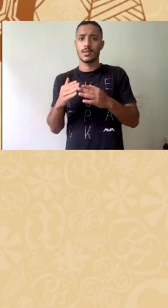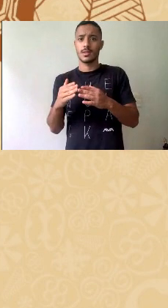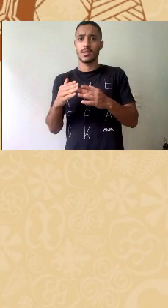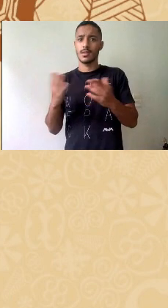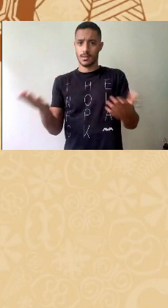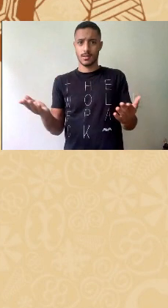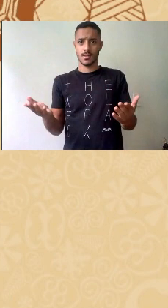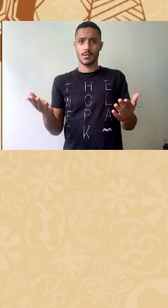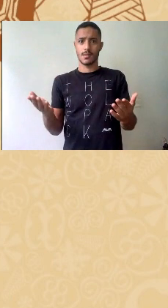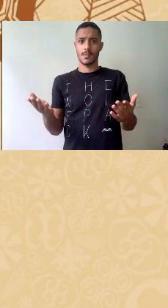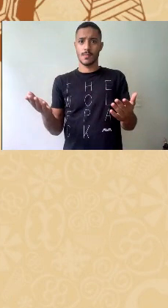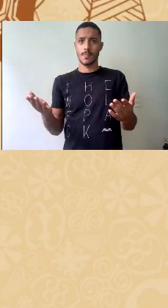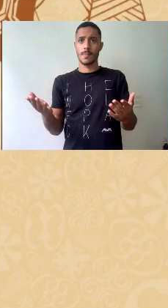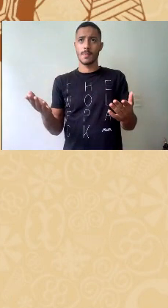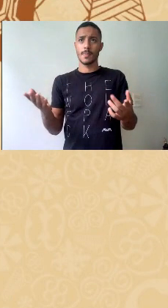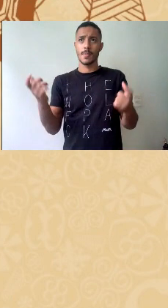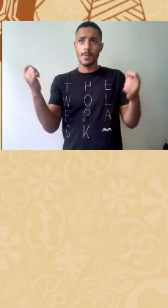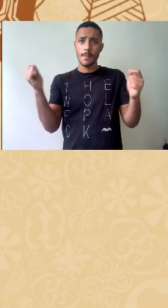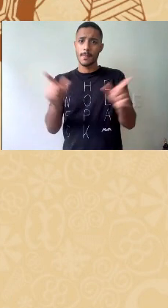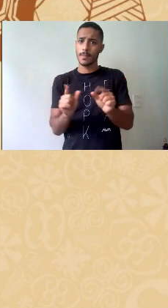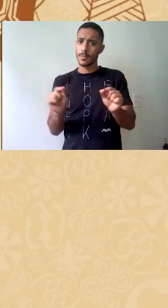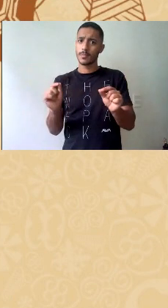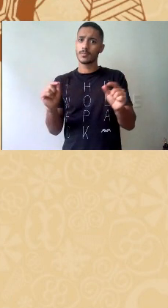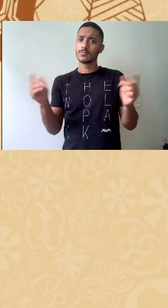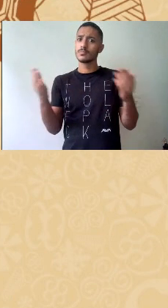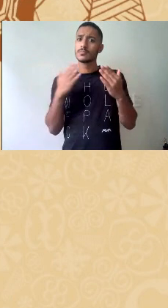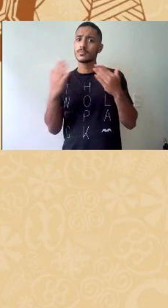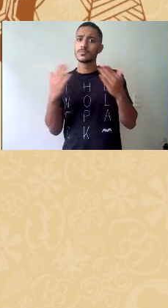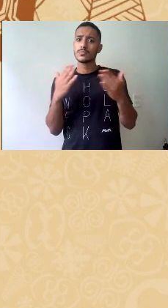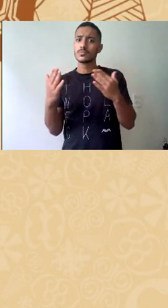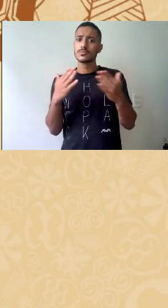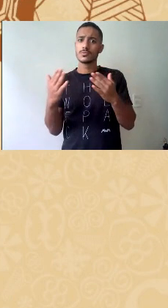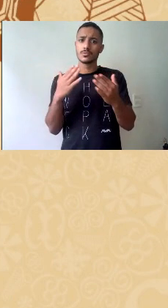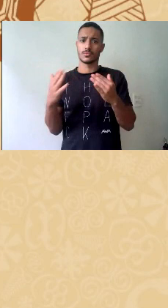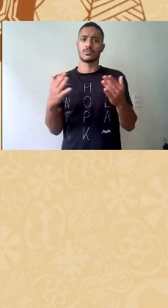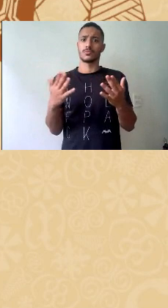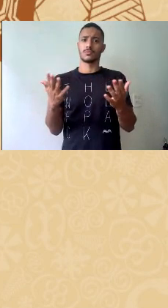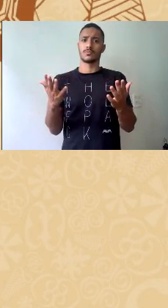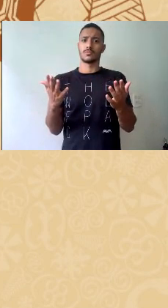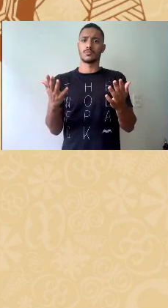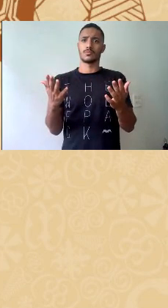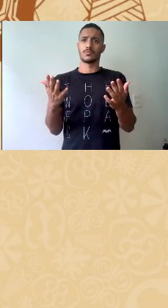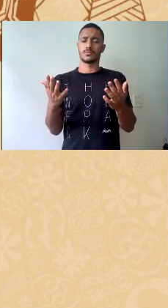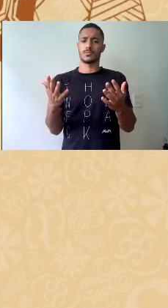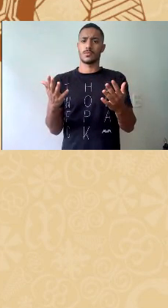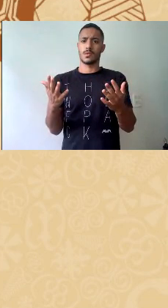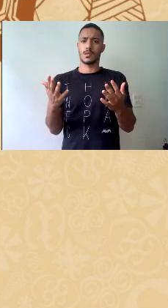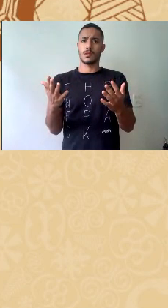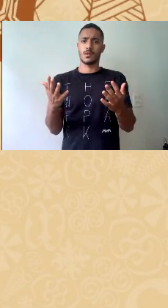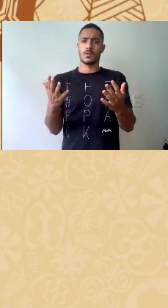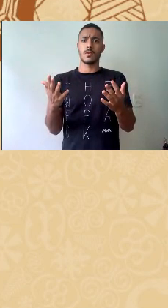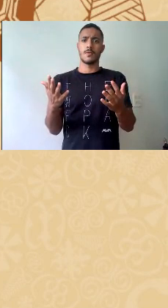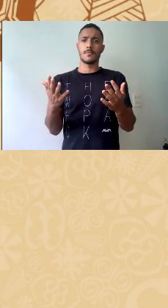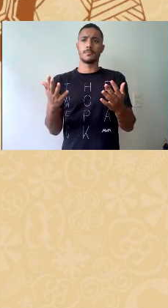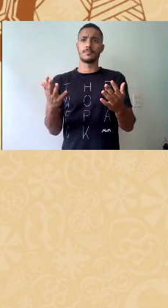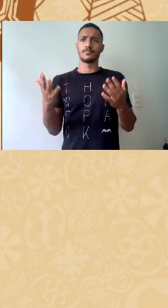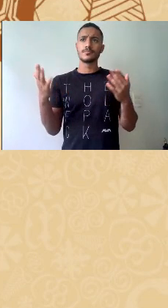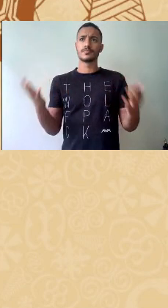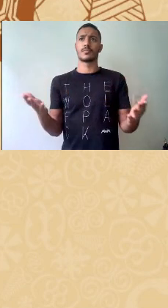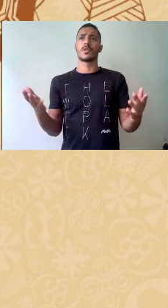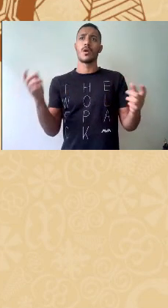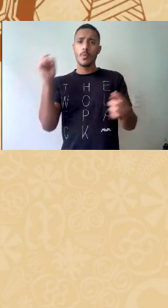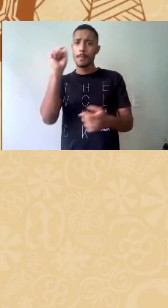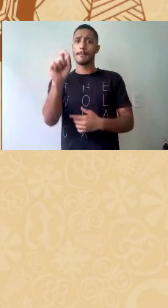quando eu psicólogos. Então, vamos... acho que esse é um quesito também importante para a gente